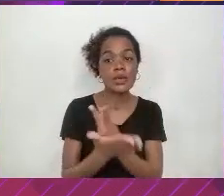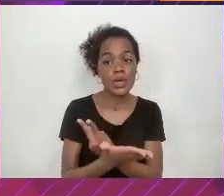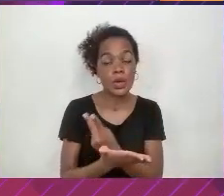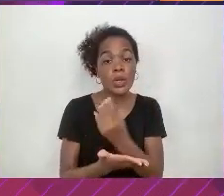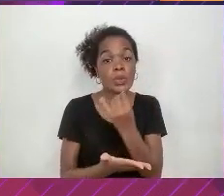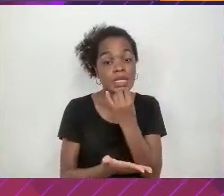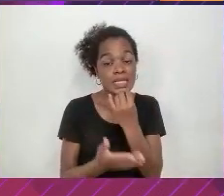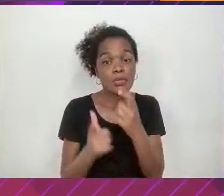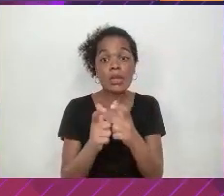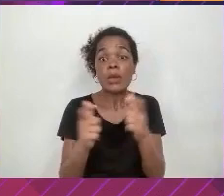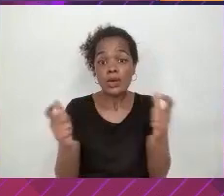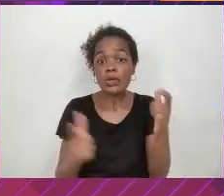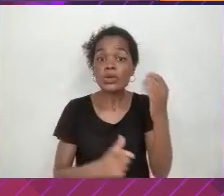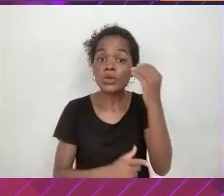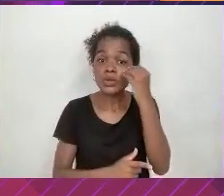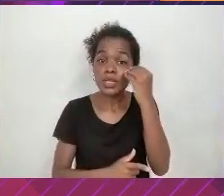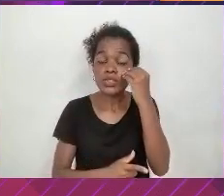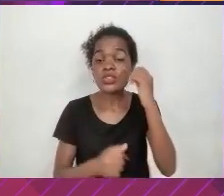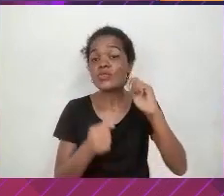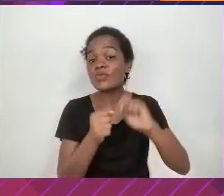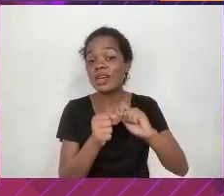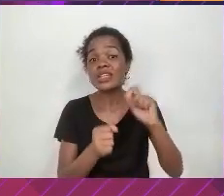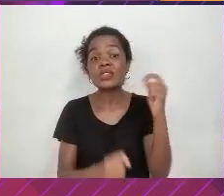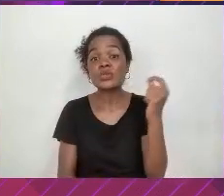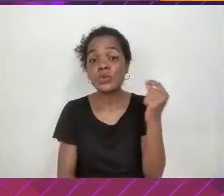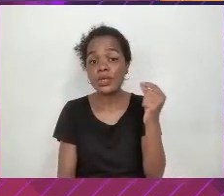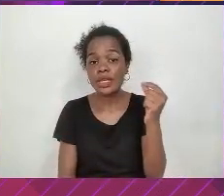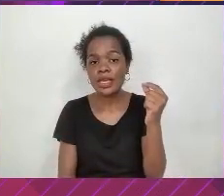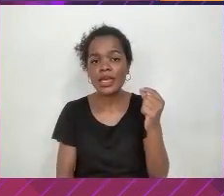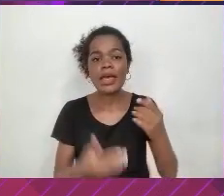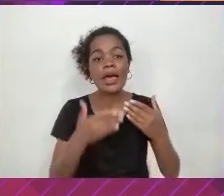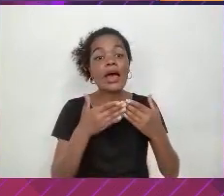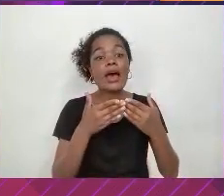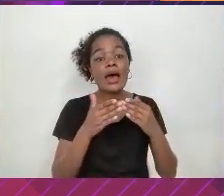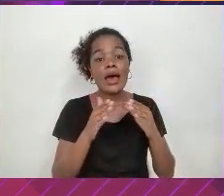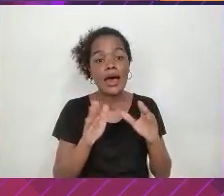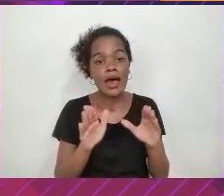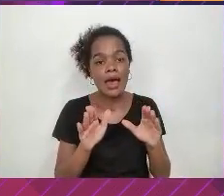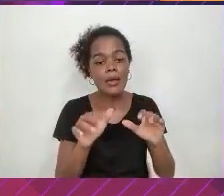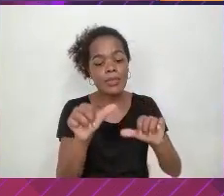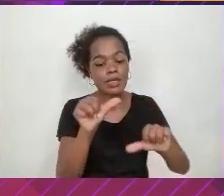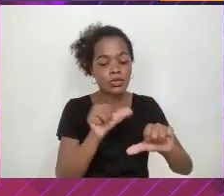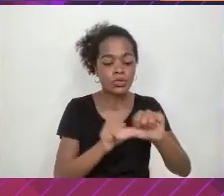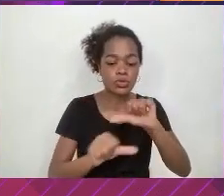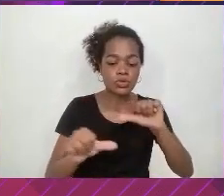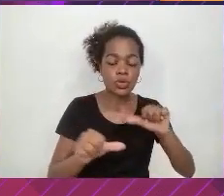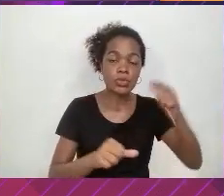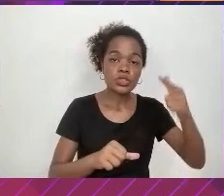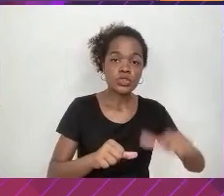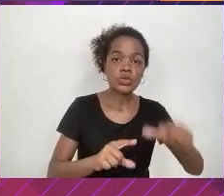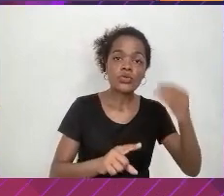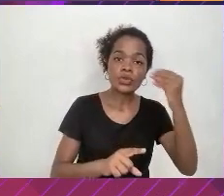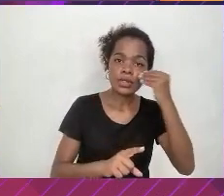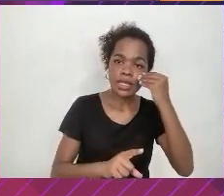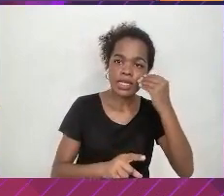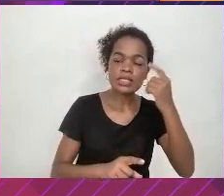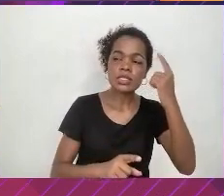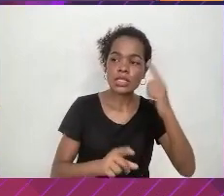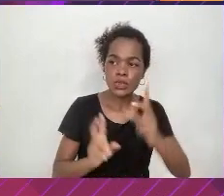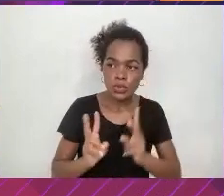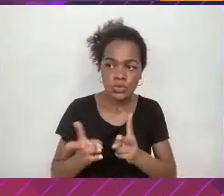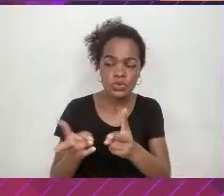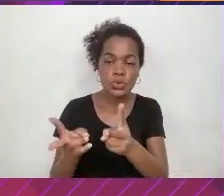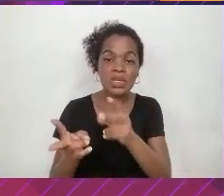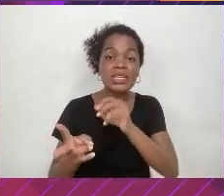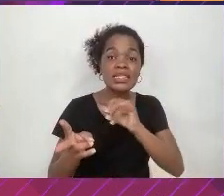feitos, a gente já faz o quê? Abre bug, a gente vai, arruma, volta, retesta, passa para frente. Se isso fosse feito